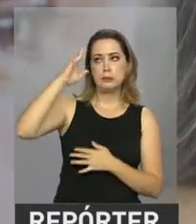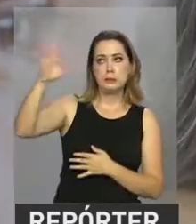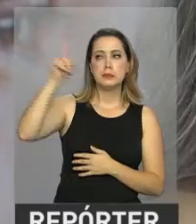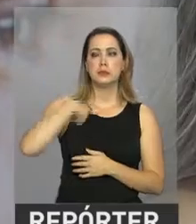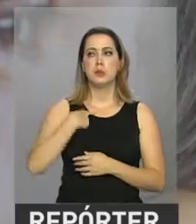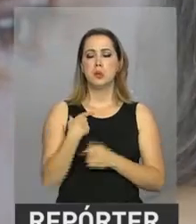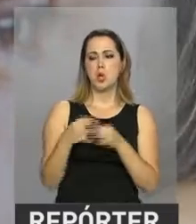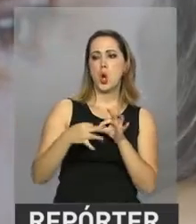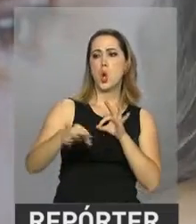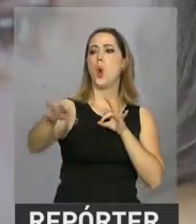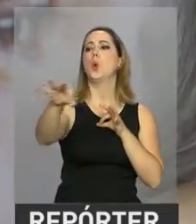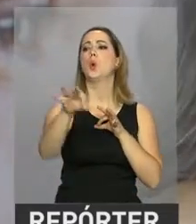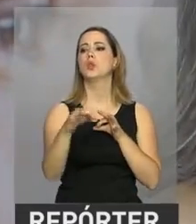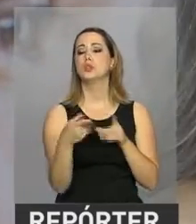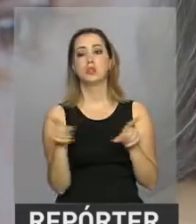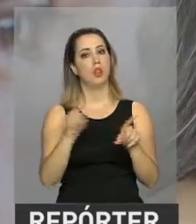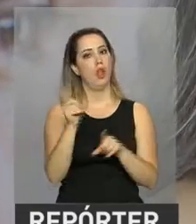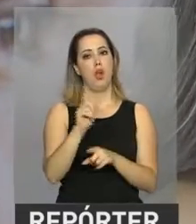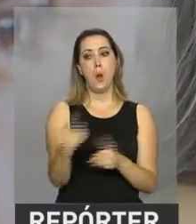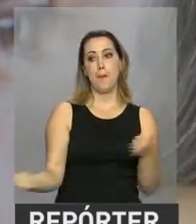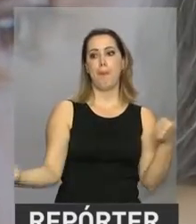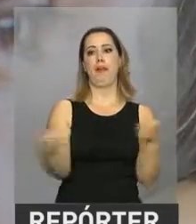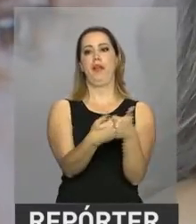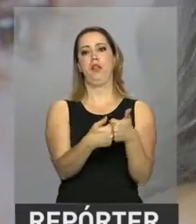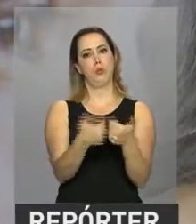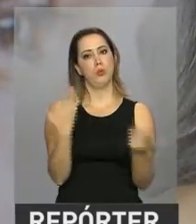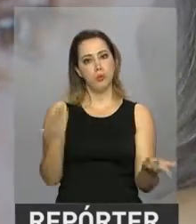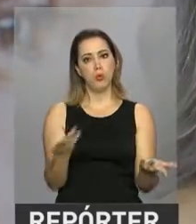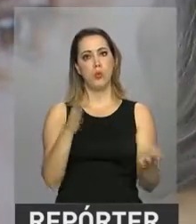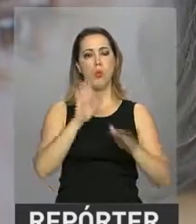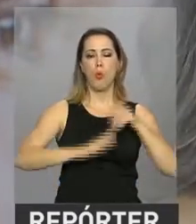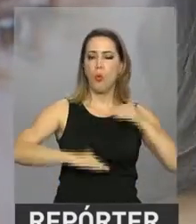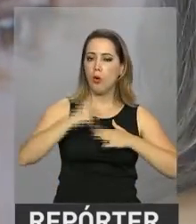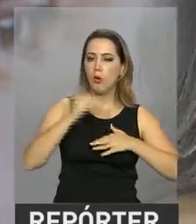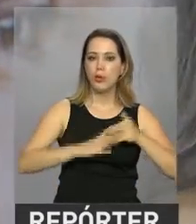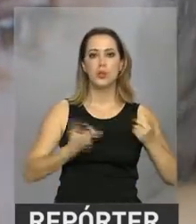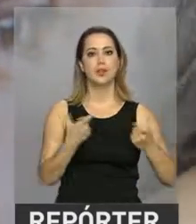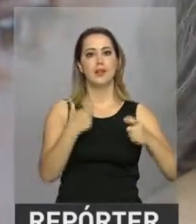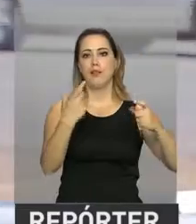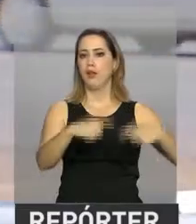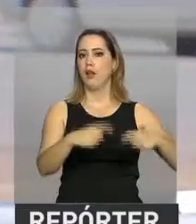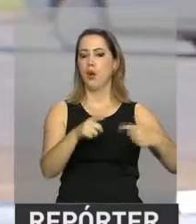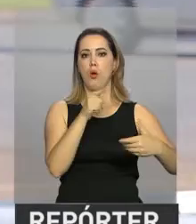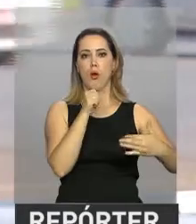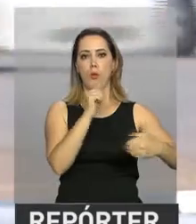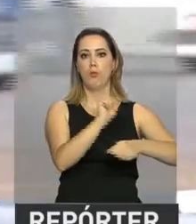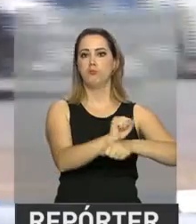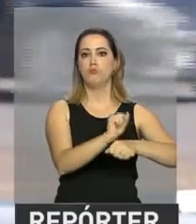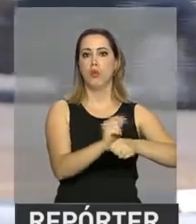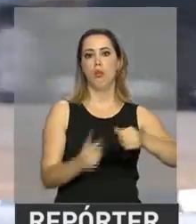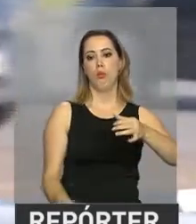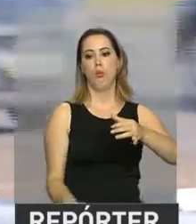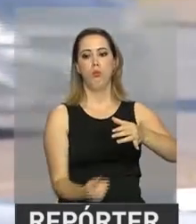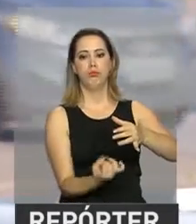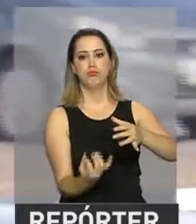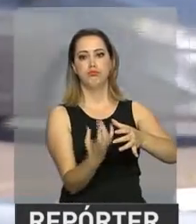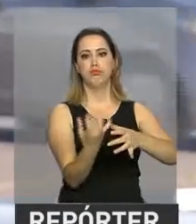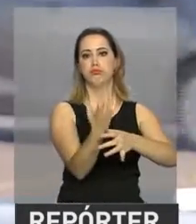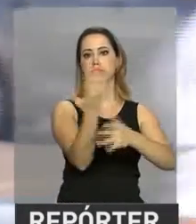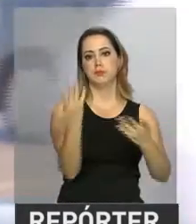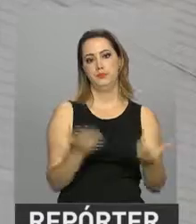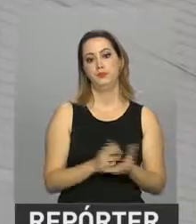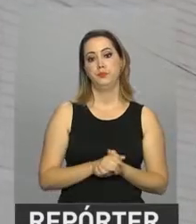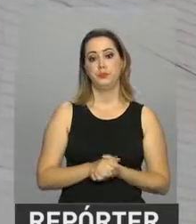muito próximo. Qualquer espaço, qualquer oportunidade que a gente deixa, ele chega. Para ajudar nas ações de enfrentamento